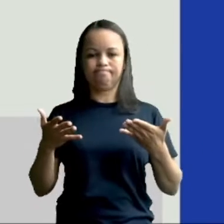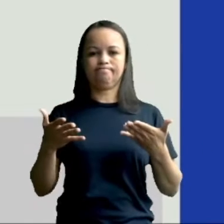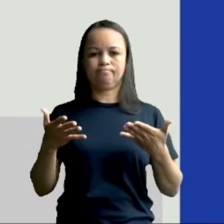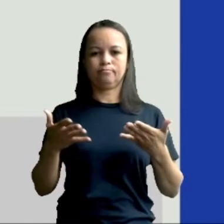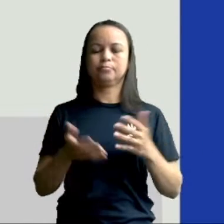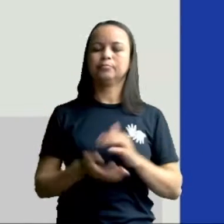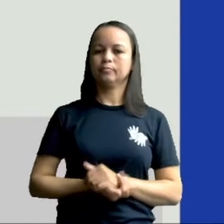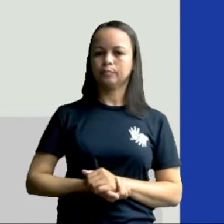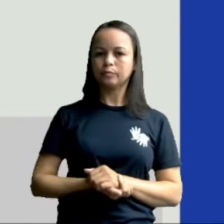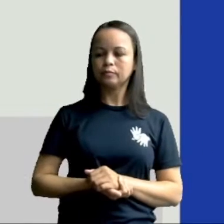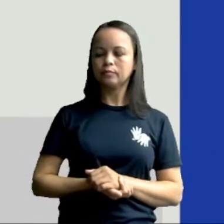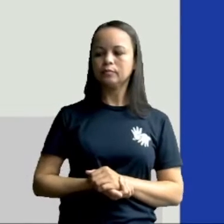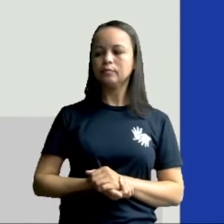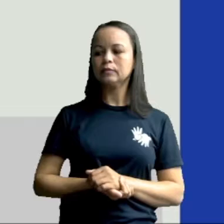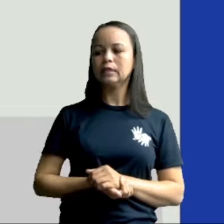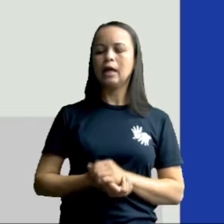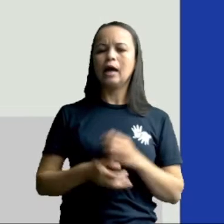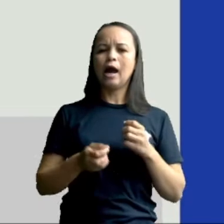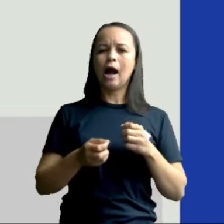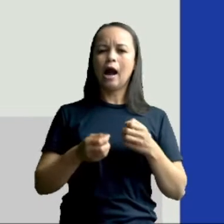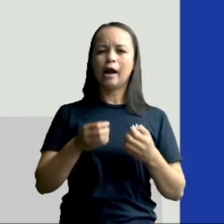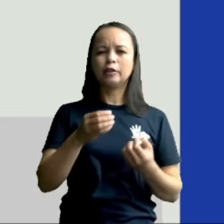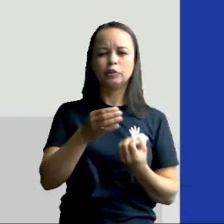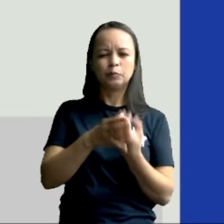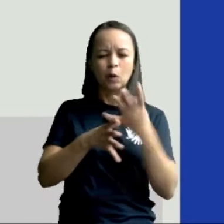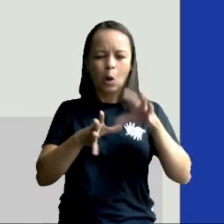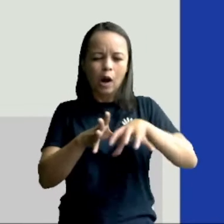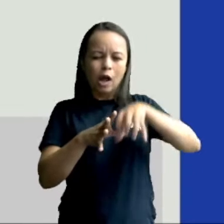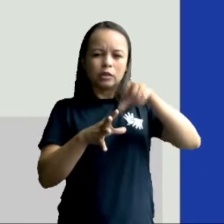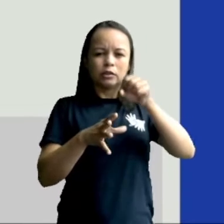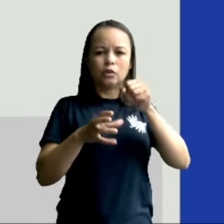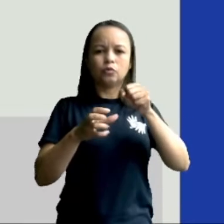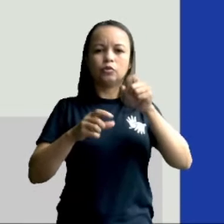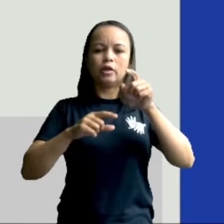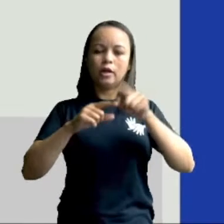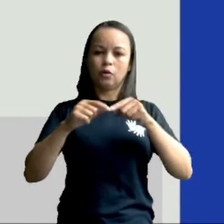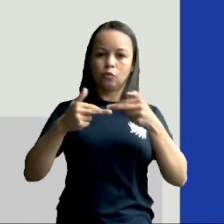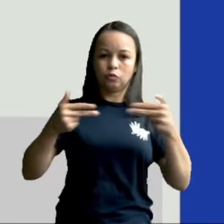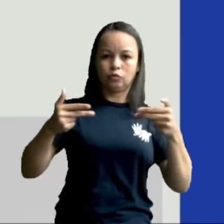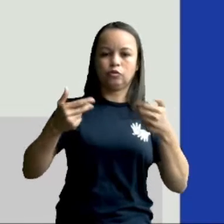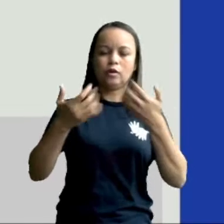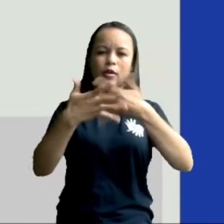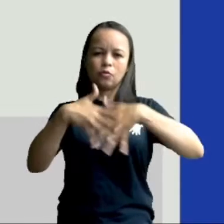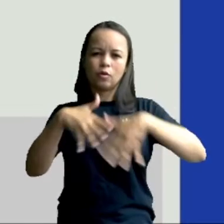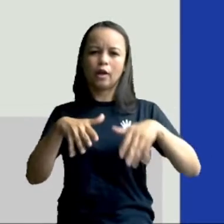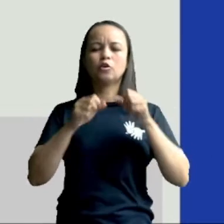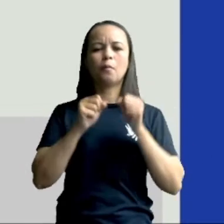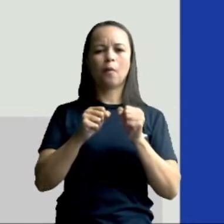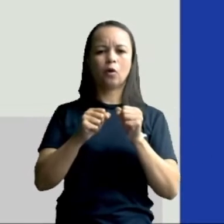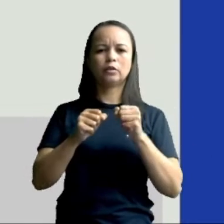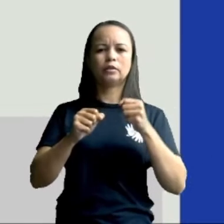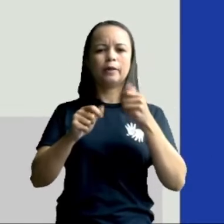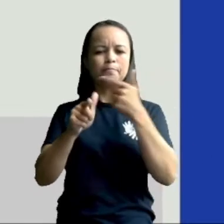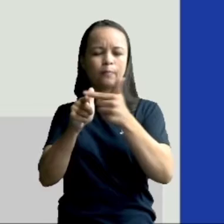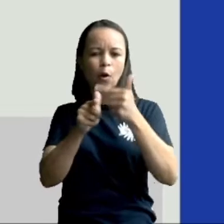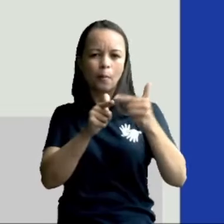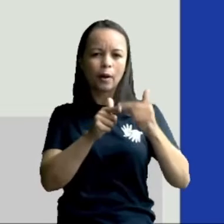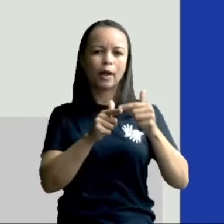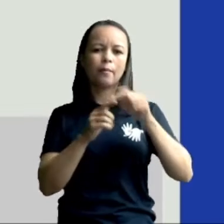A exploração dos recursos naturais pode causar danos ambientais. Qual das imagens mostra